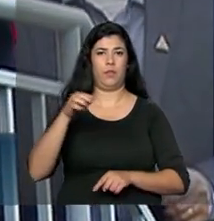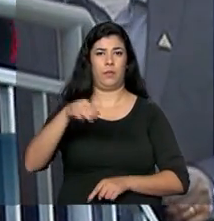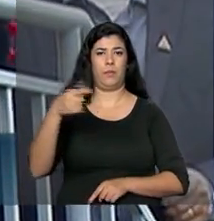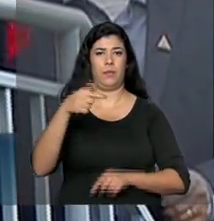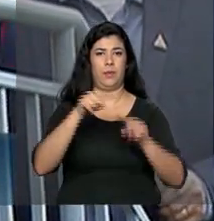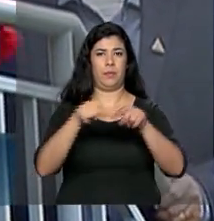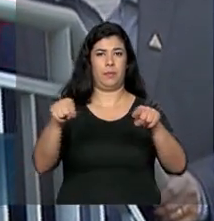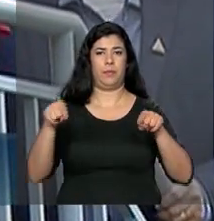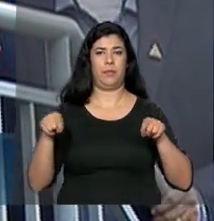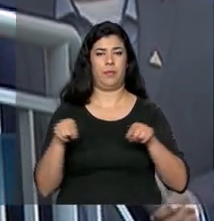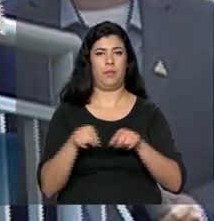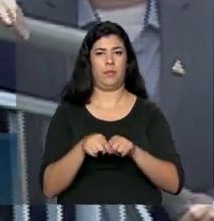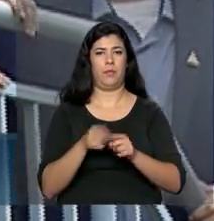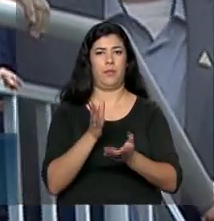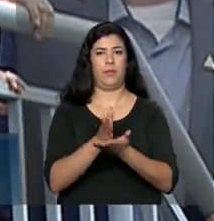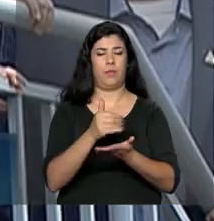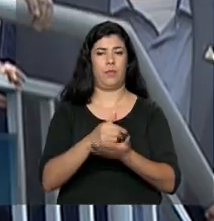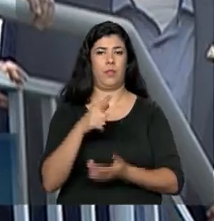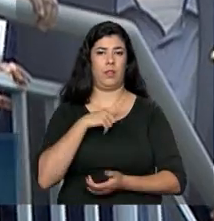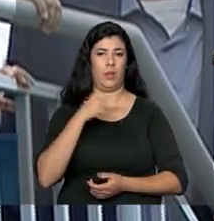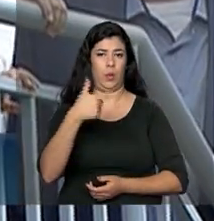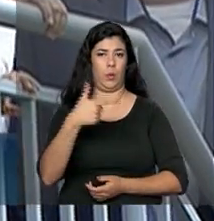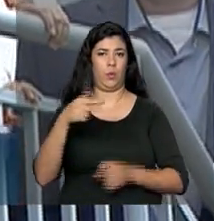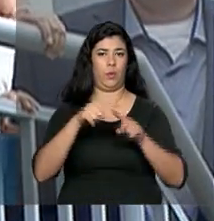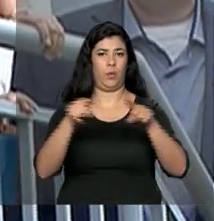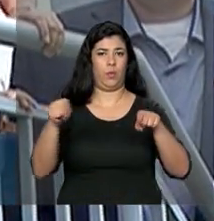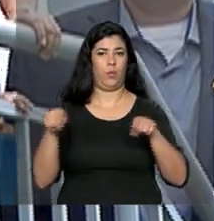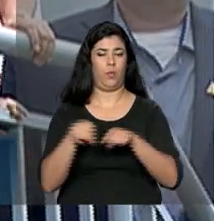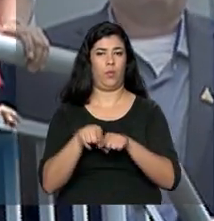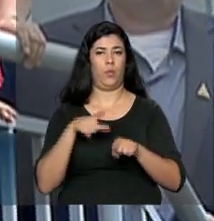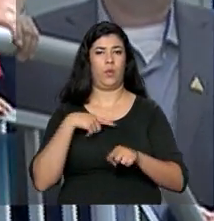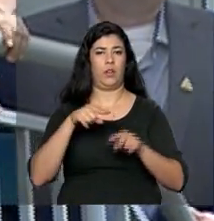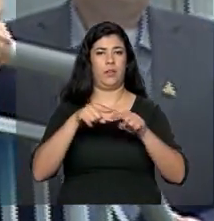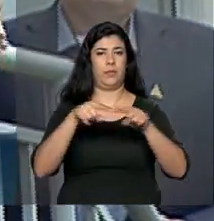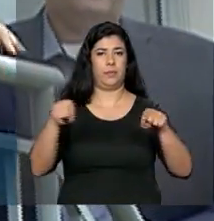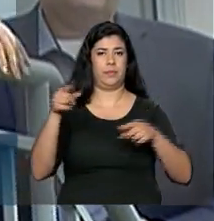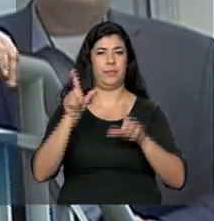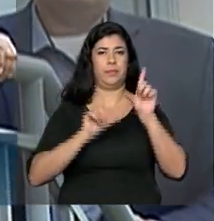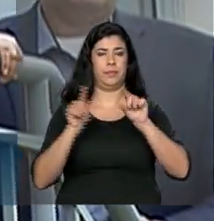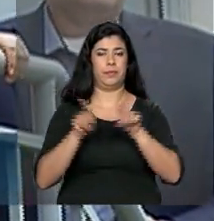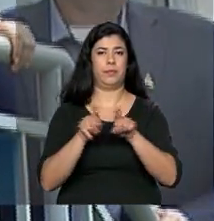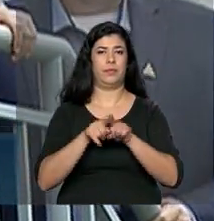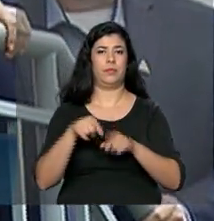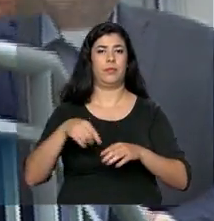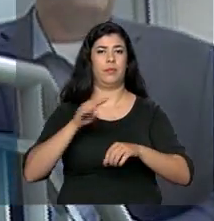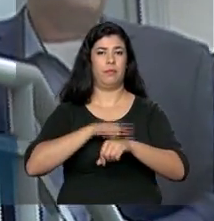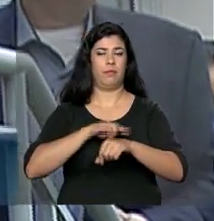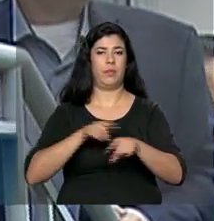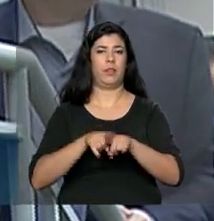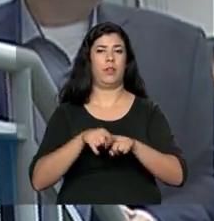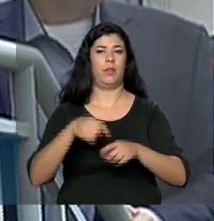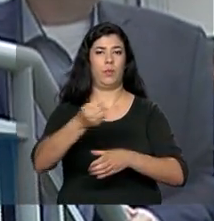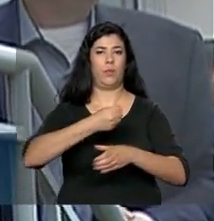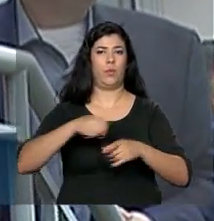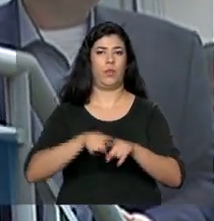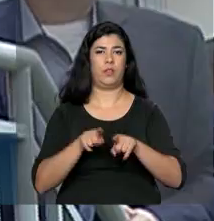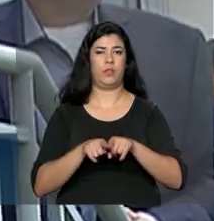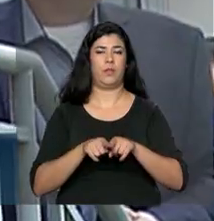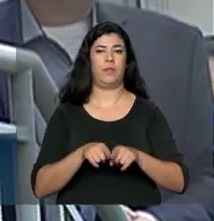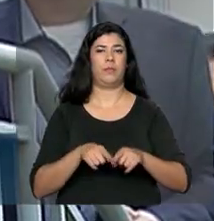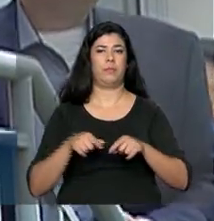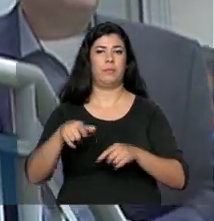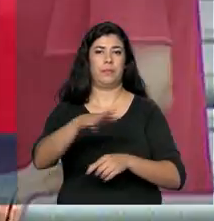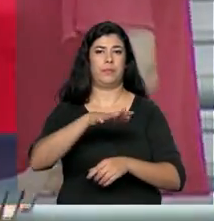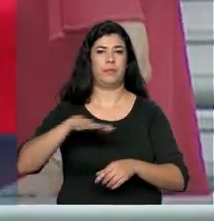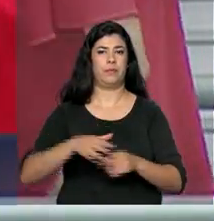qu todos eles têm dois quartos sala banheiro cozinha e área de serviço com piso cerâmico em